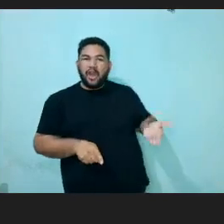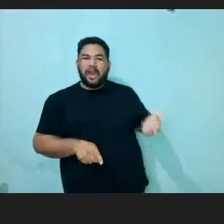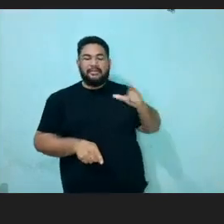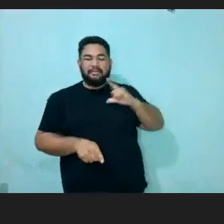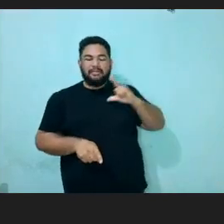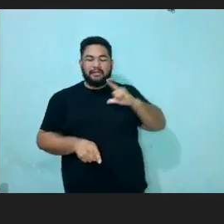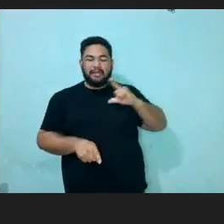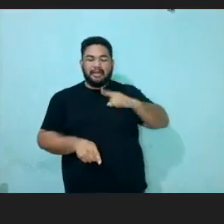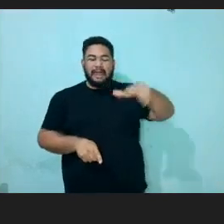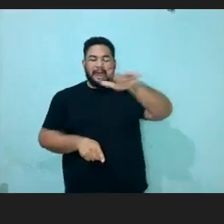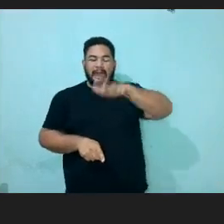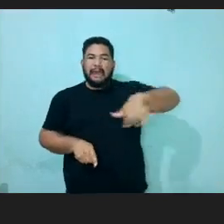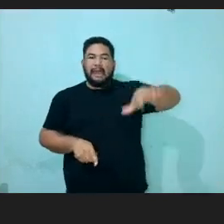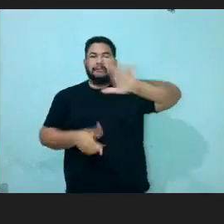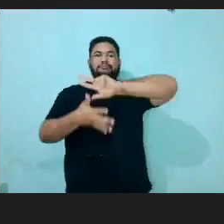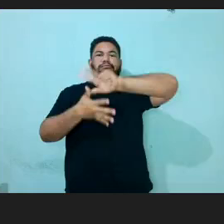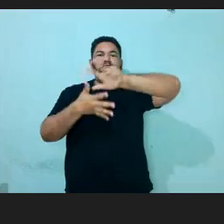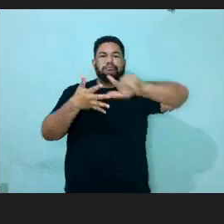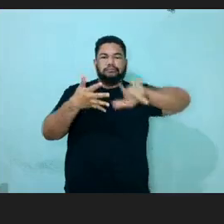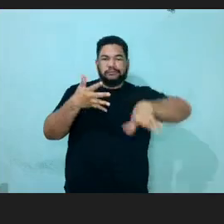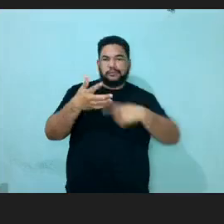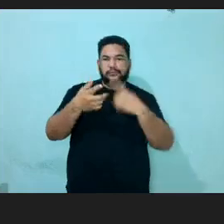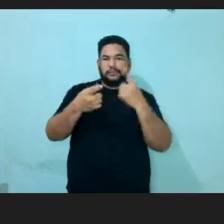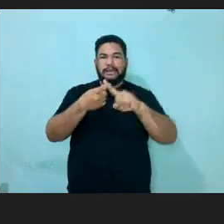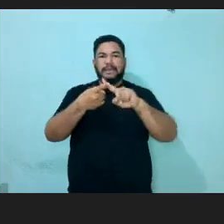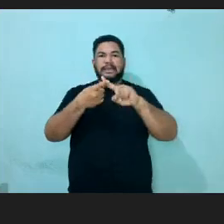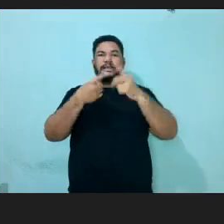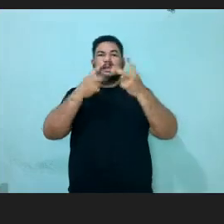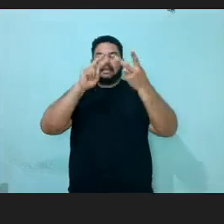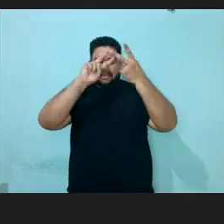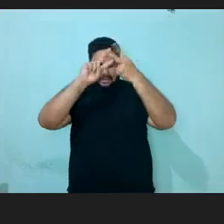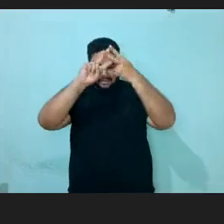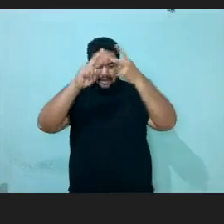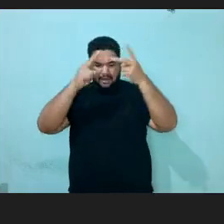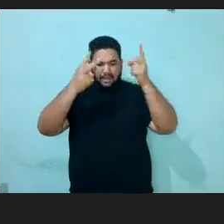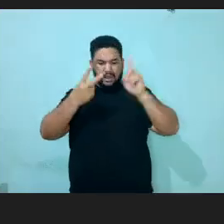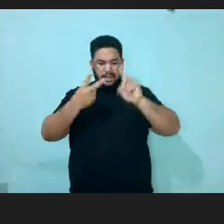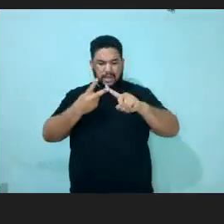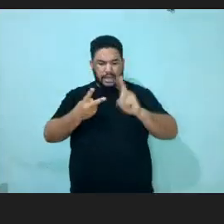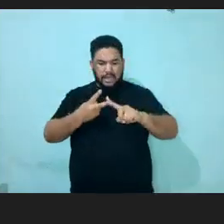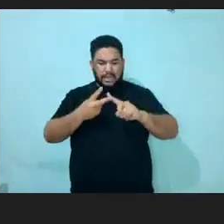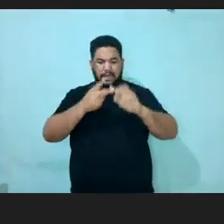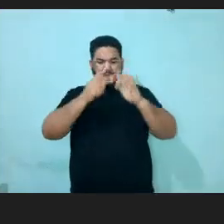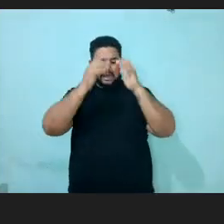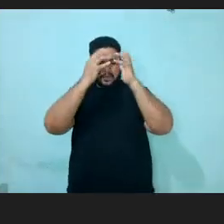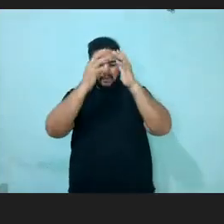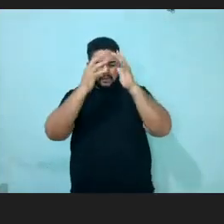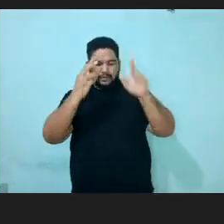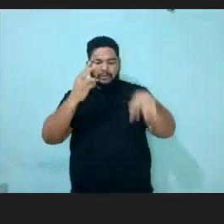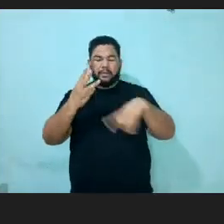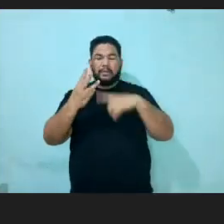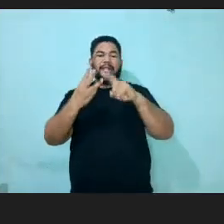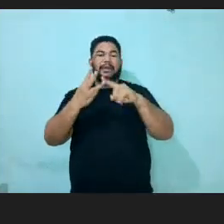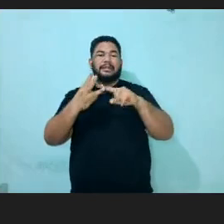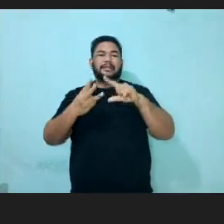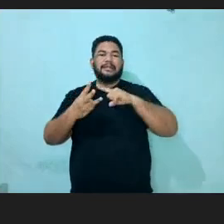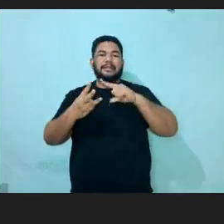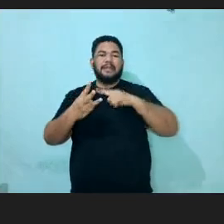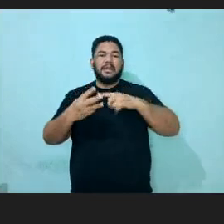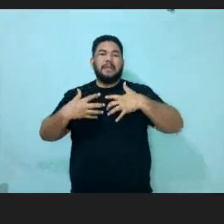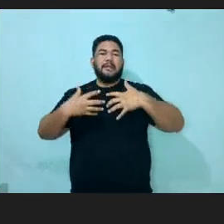tem a neurologia, tem a respiratória, que ficou muito, né, evidente na época do Covid, tem